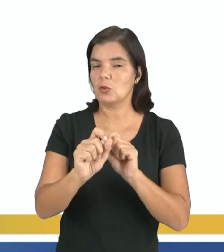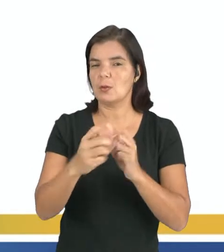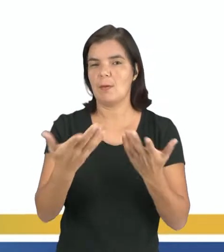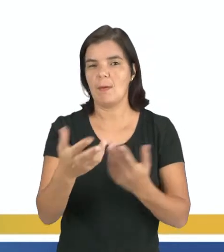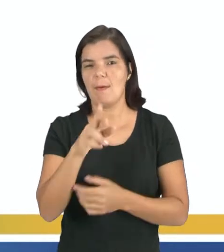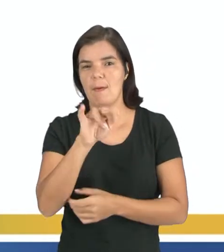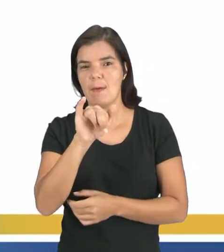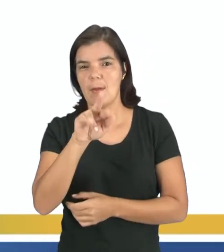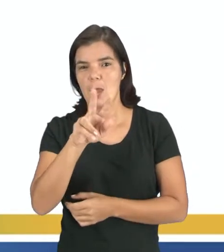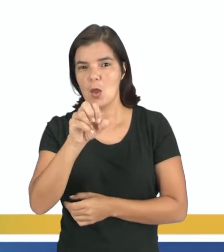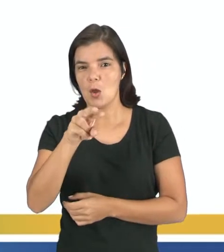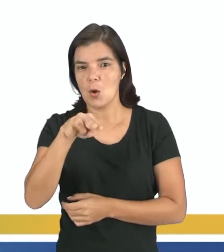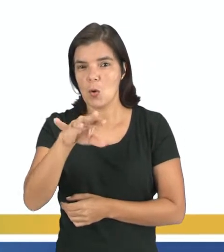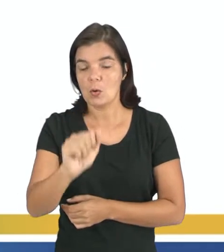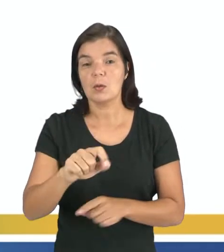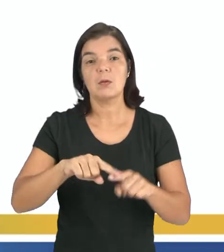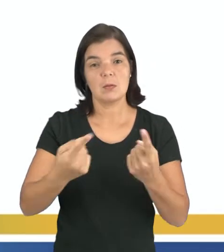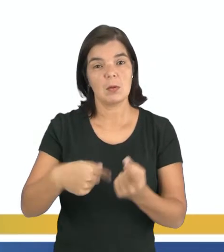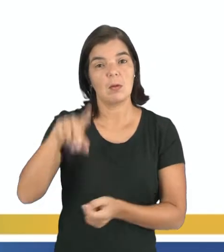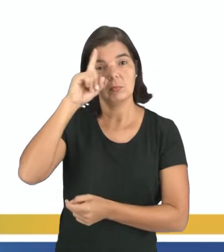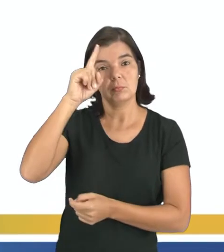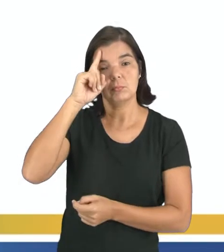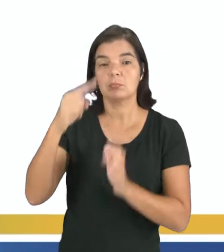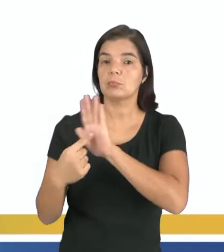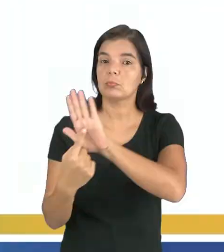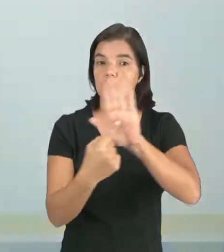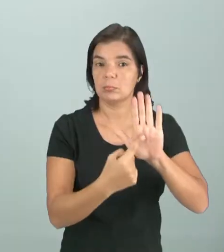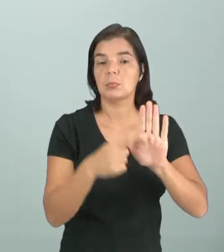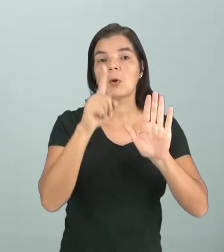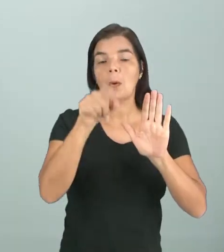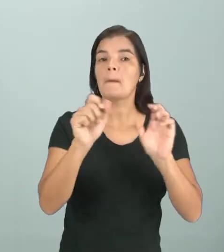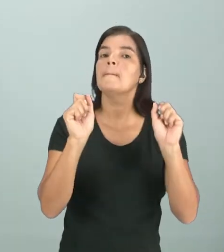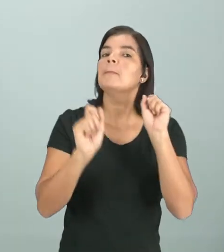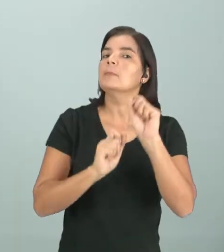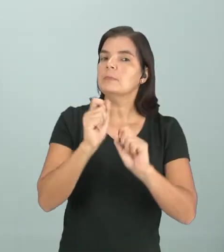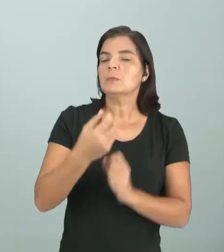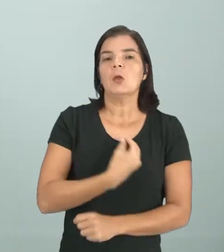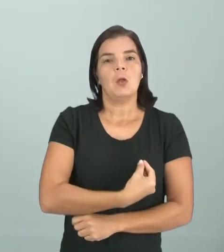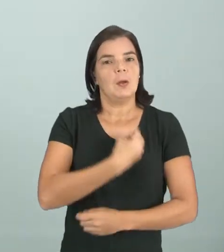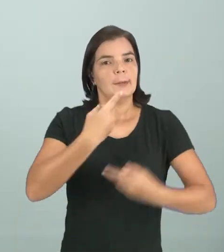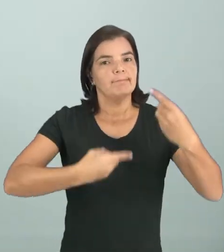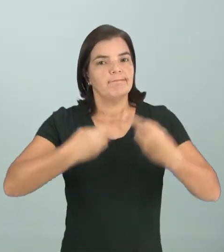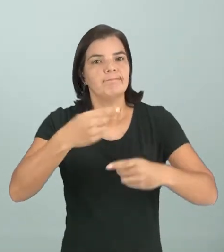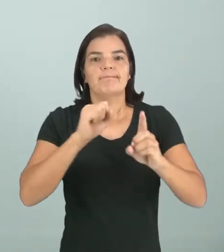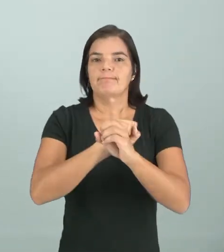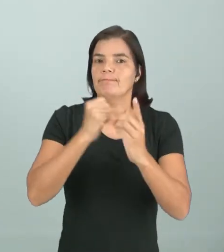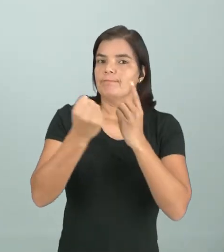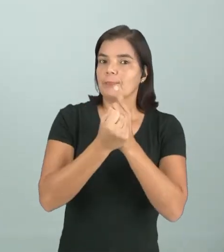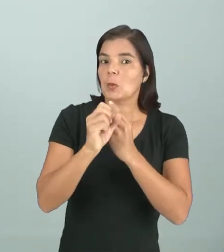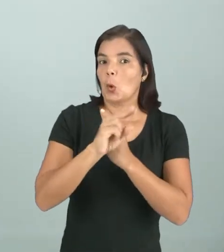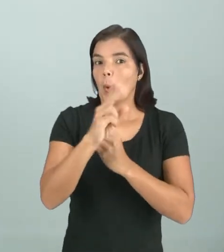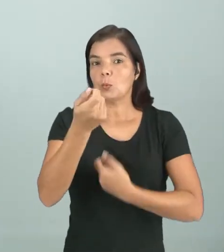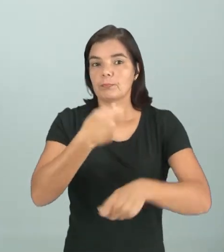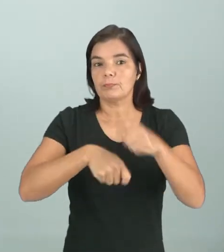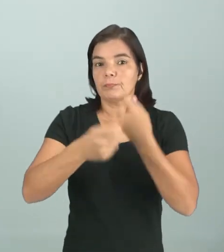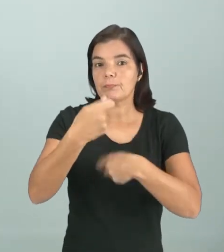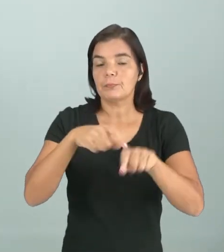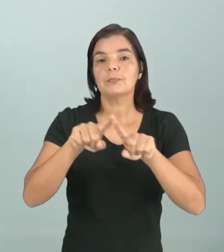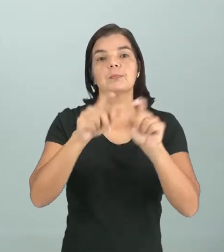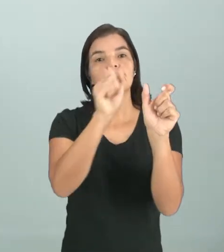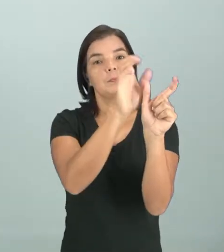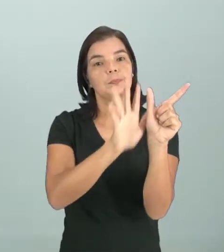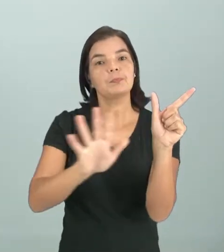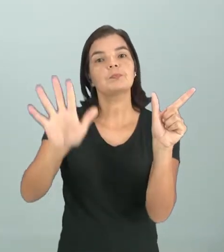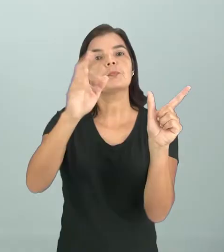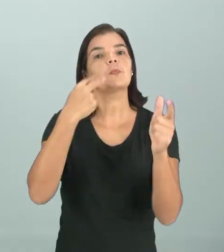ironia e que reflete situações do cotidiano. Essas situações podem ser da vida política, social, econômica. Por meio da charge,